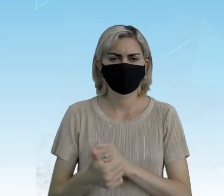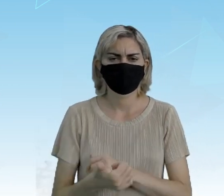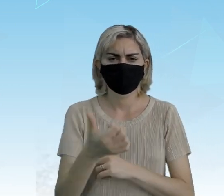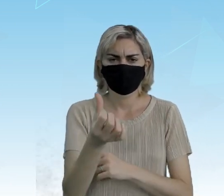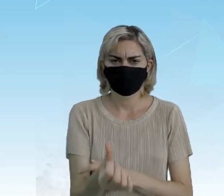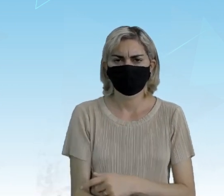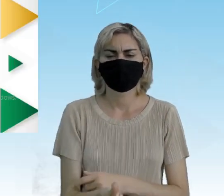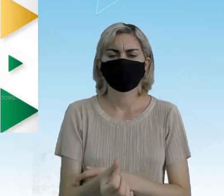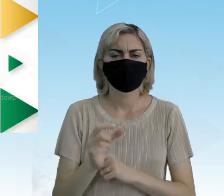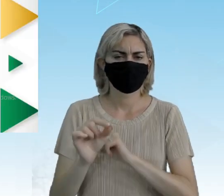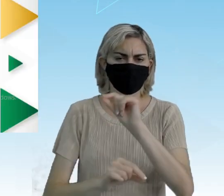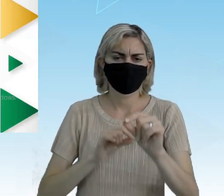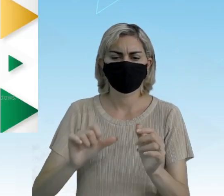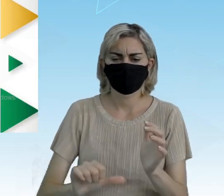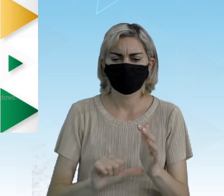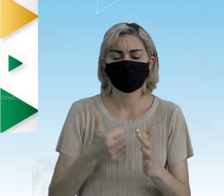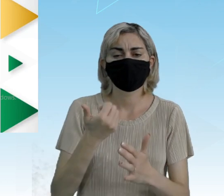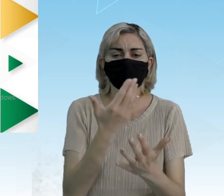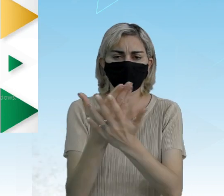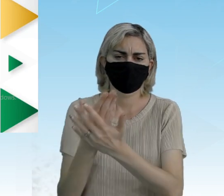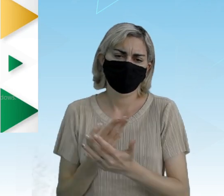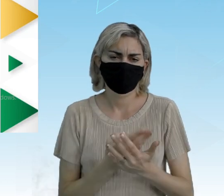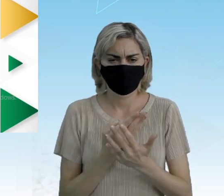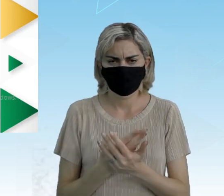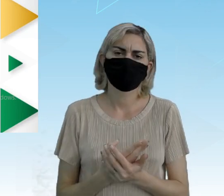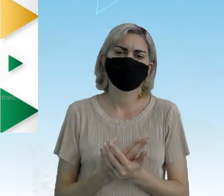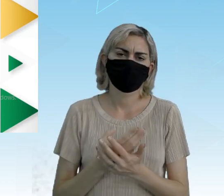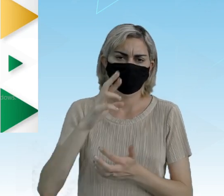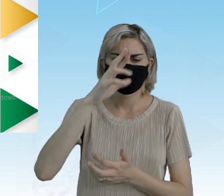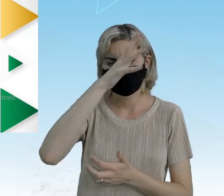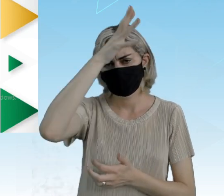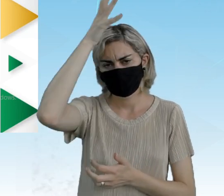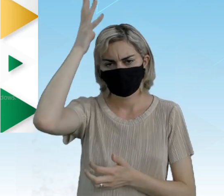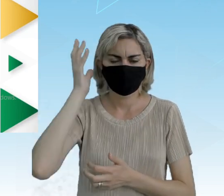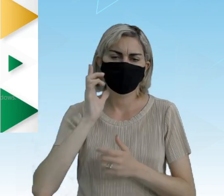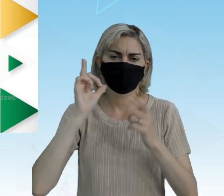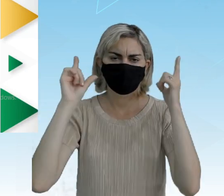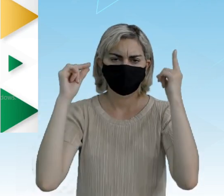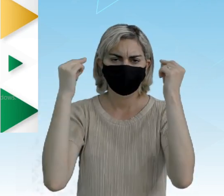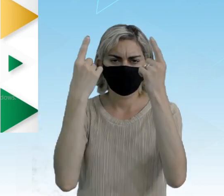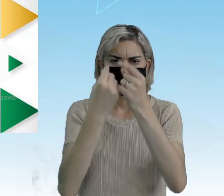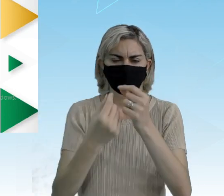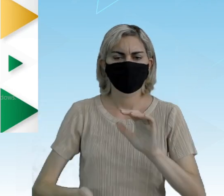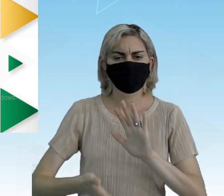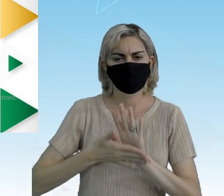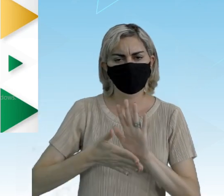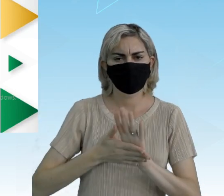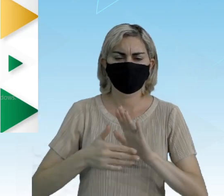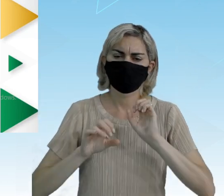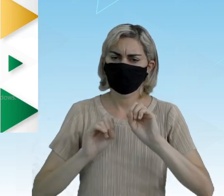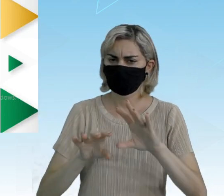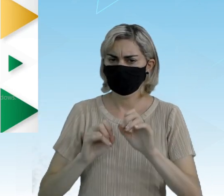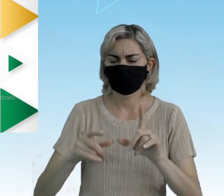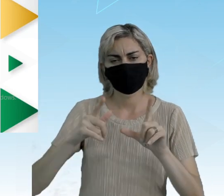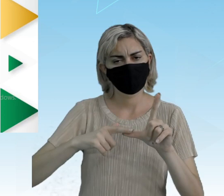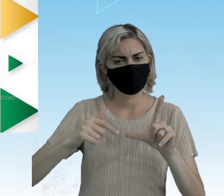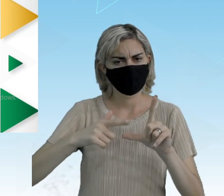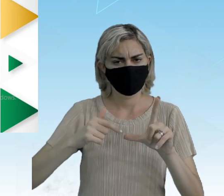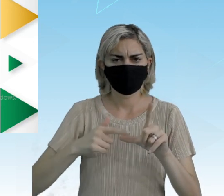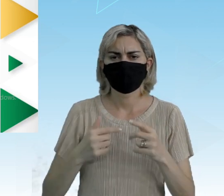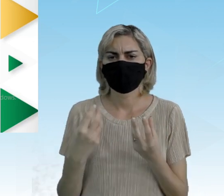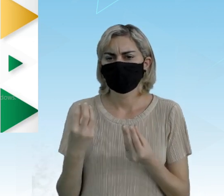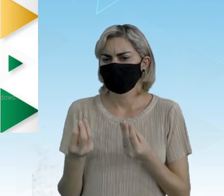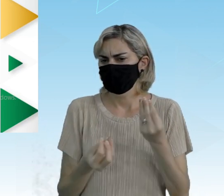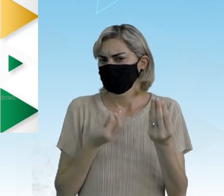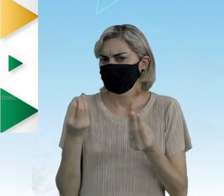XVI e que os primeiros estudos foram na Roma e na Grécia, com o propósito de ensinar letras. Eita, professora,